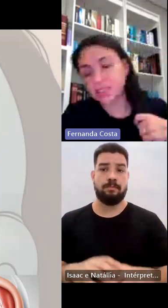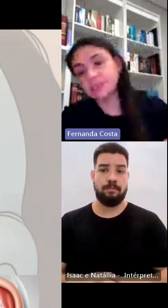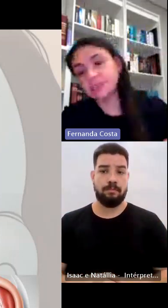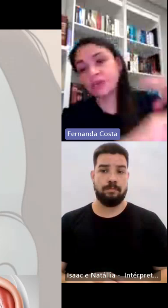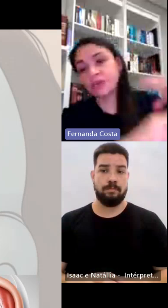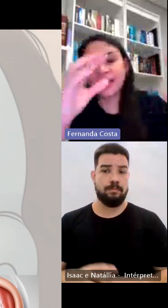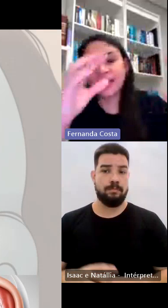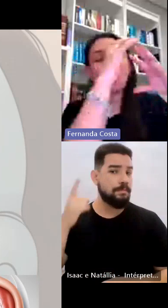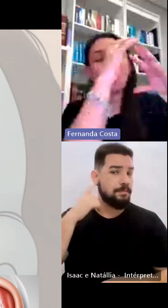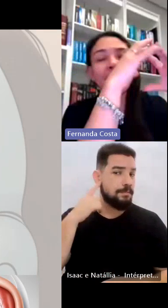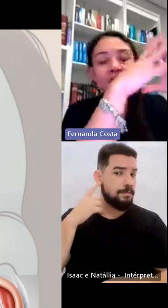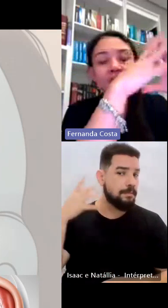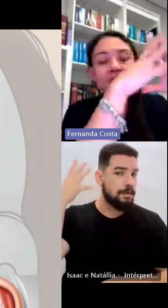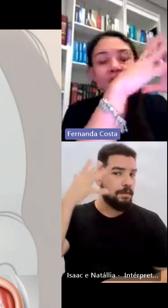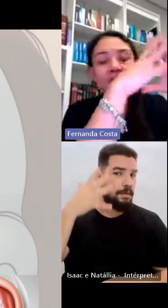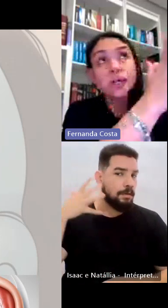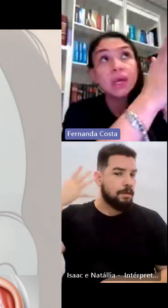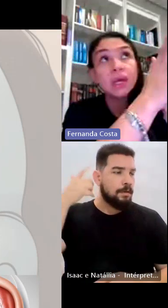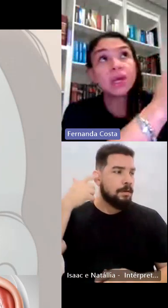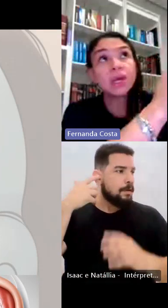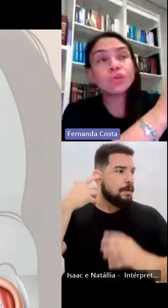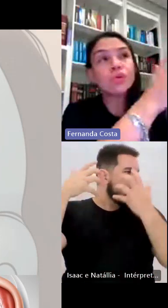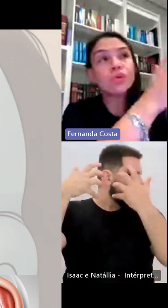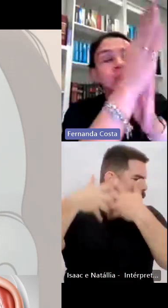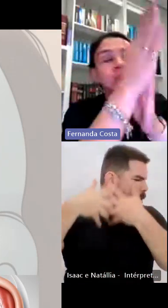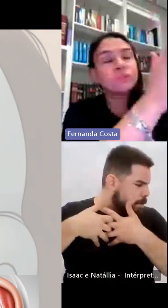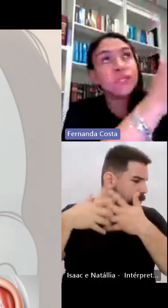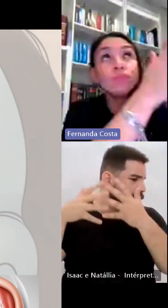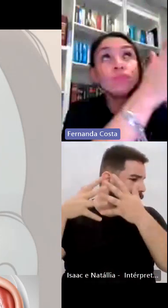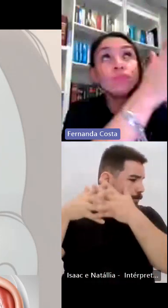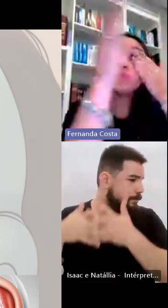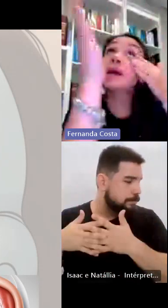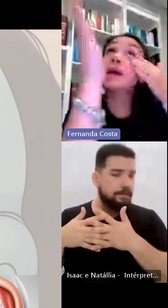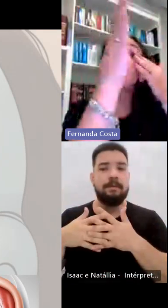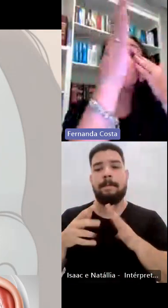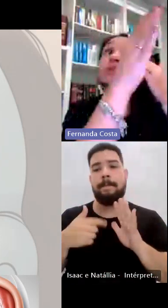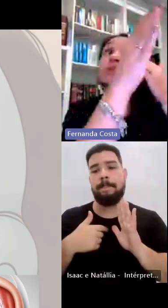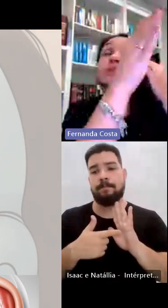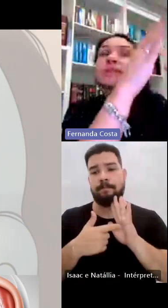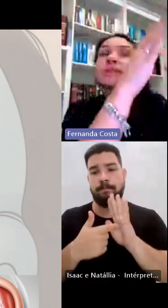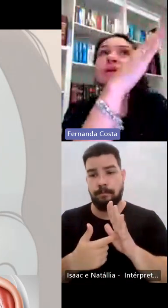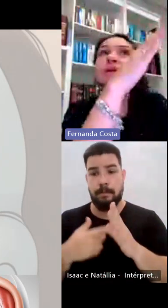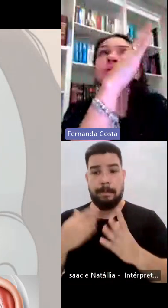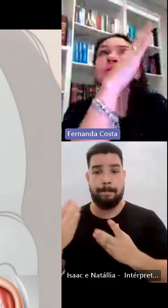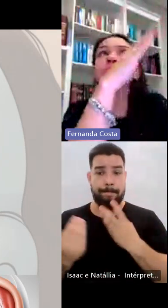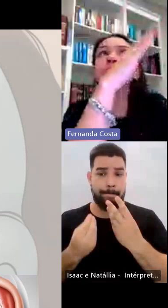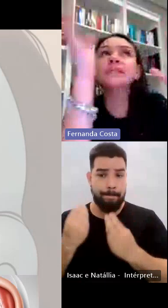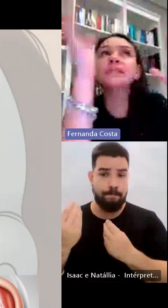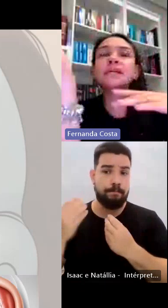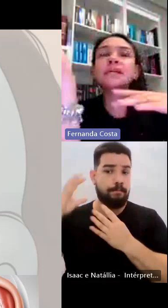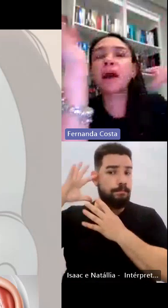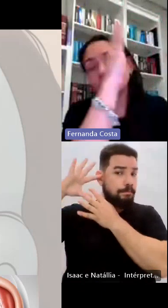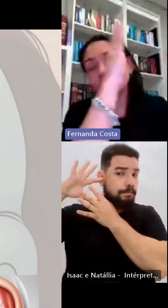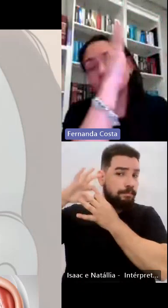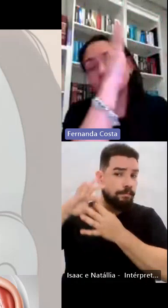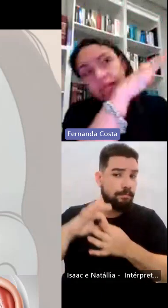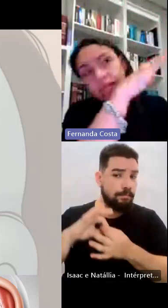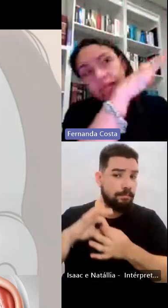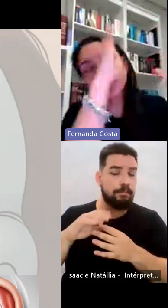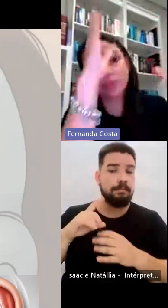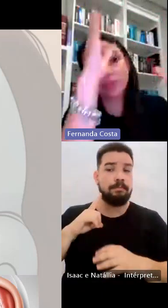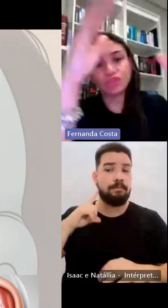organismo, né, dessa complexa estrutura, eu estou mostrando ali o funcionamento, né, dessas 3